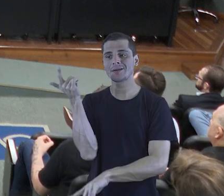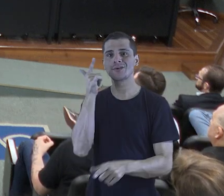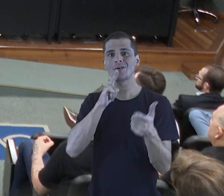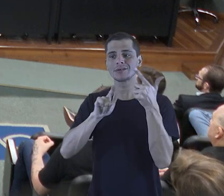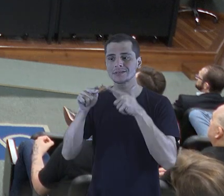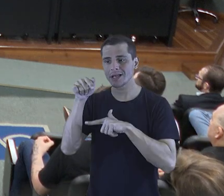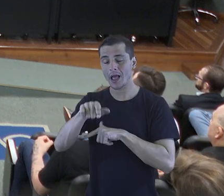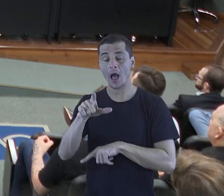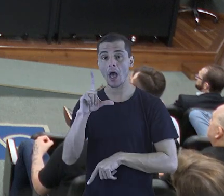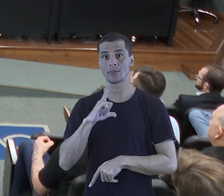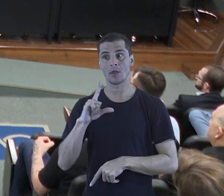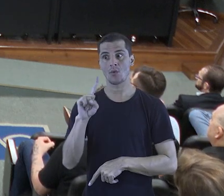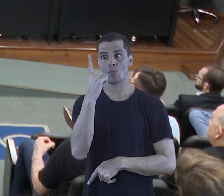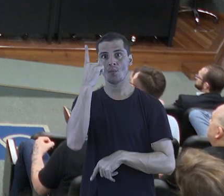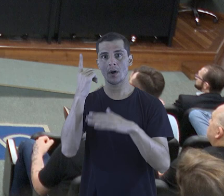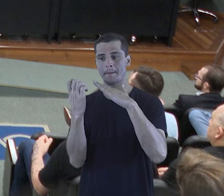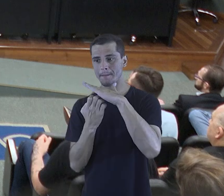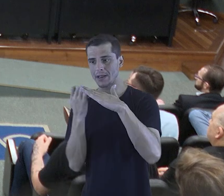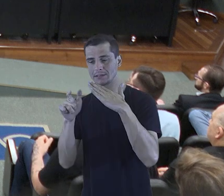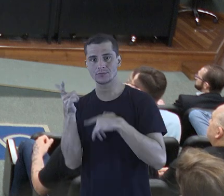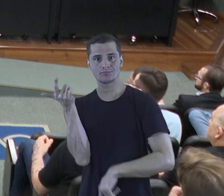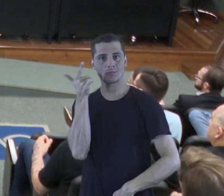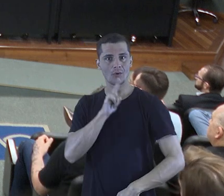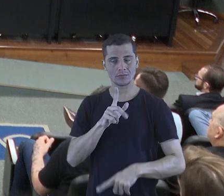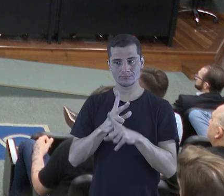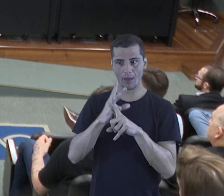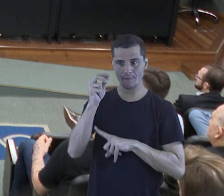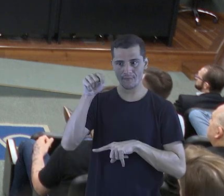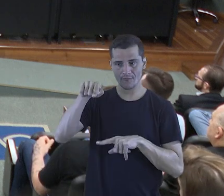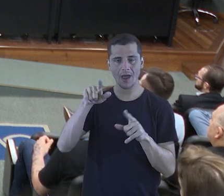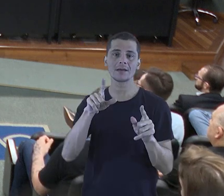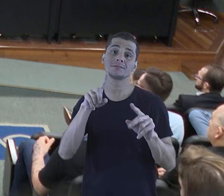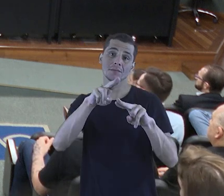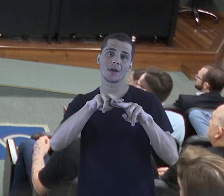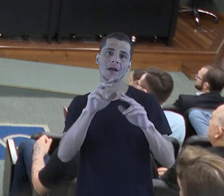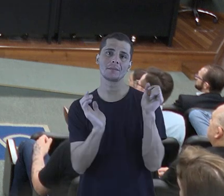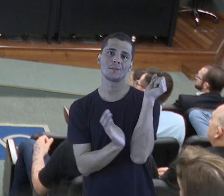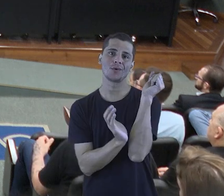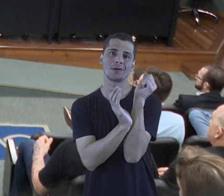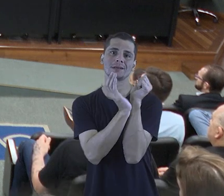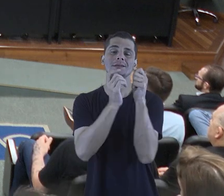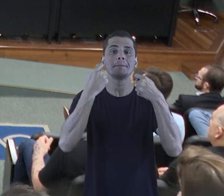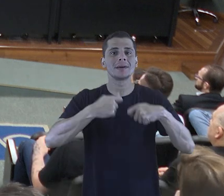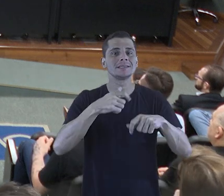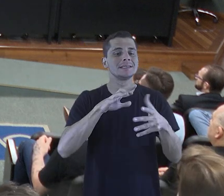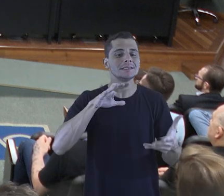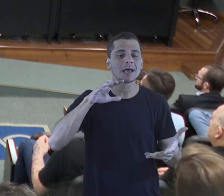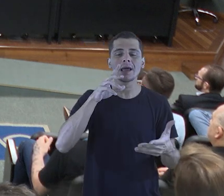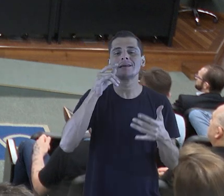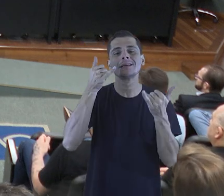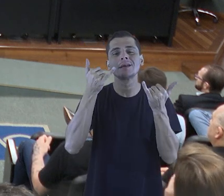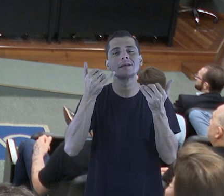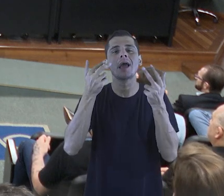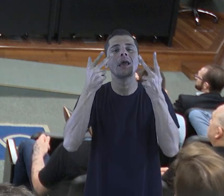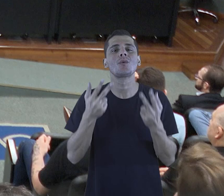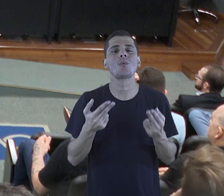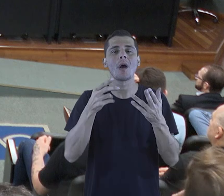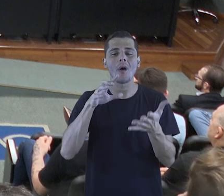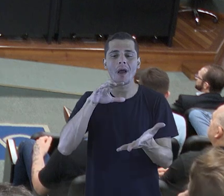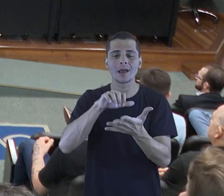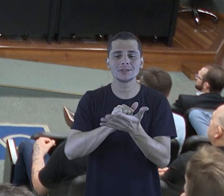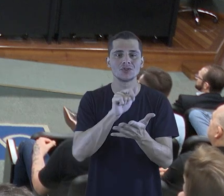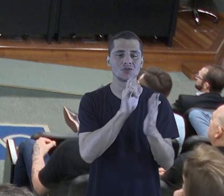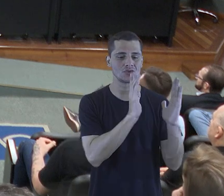Você já sabe que o edital foi publicado. Você já sabe que as propostas foram ofertadas e que teve um ganhador, por isso que agora você está vendo a